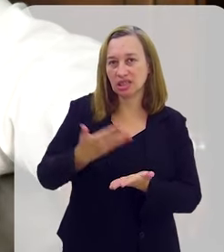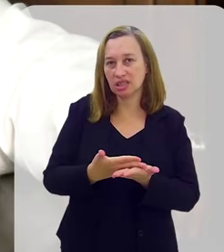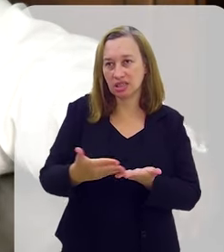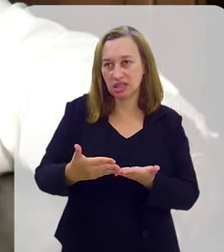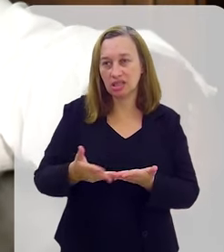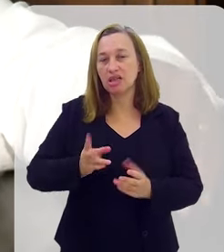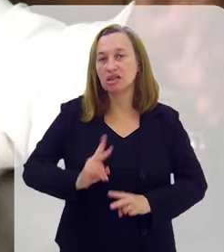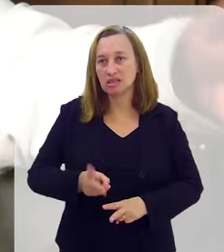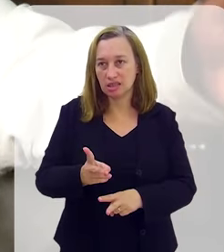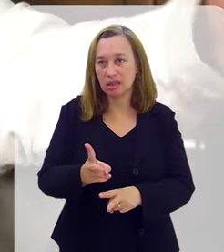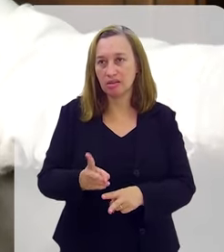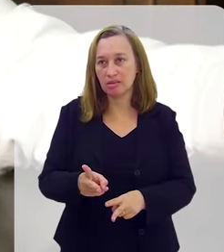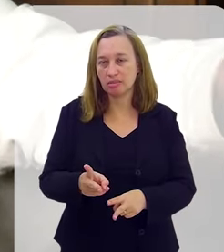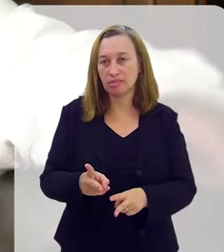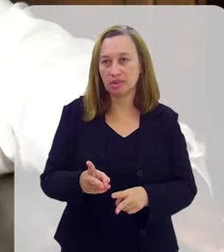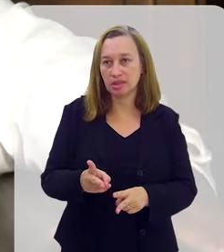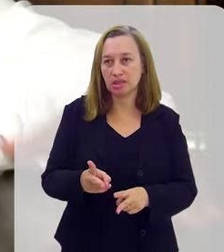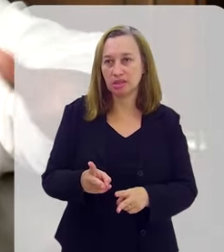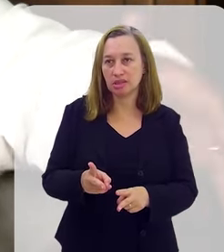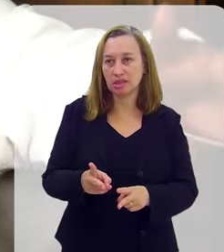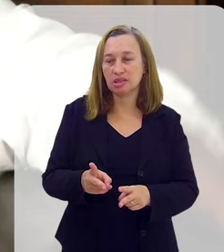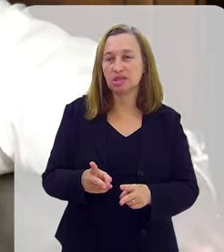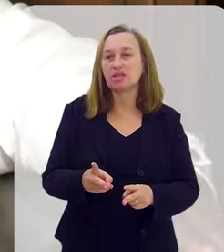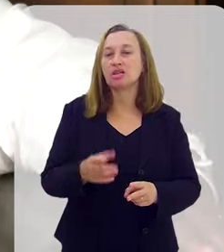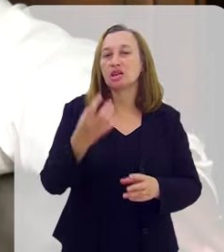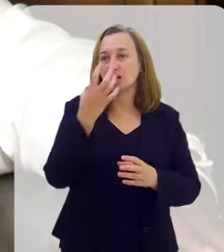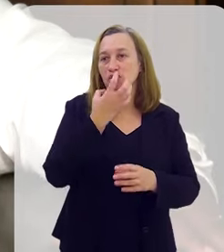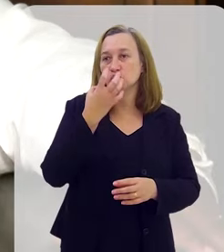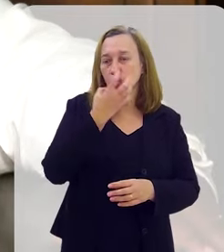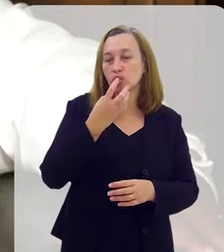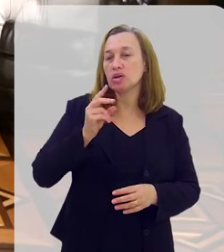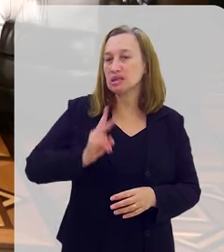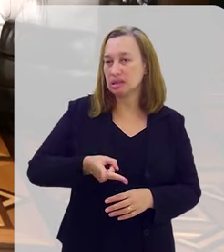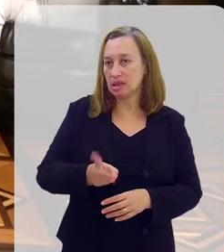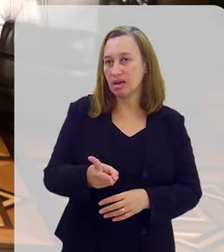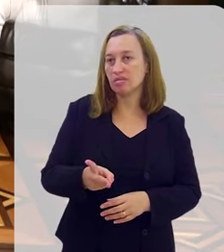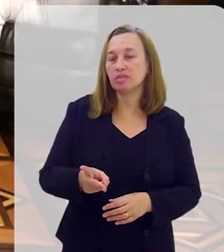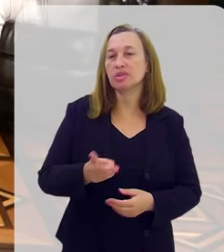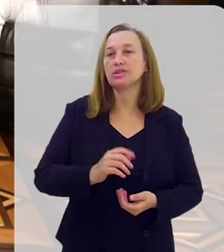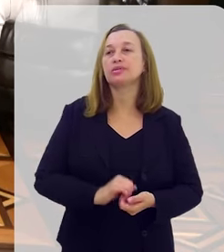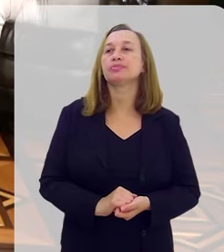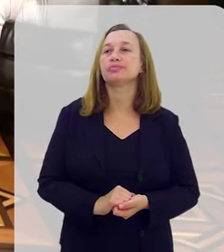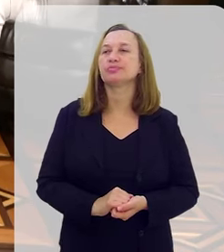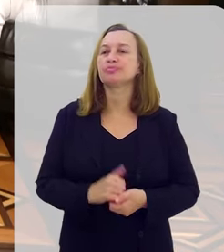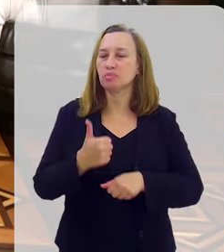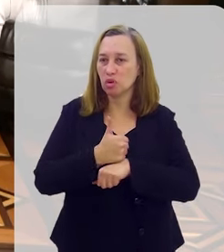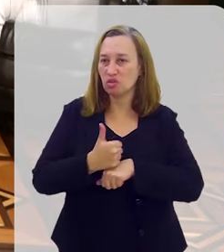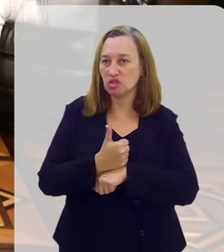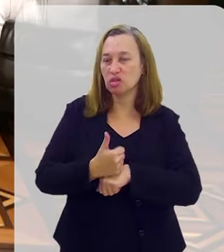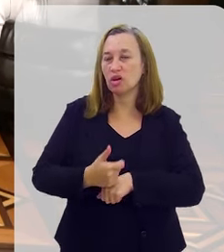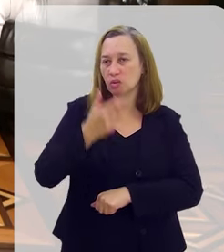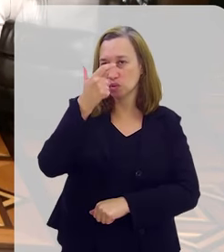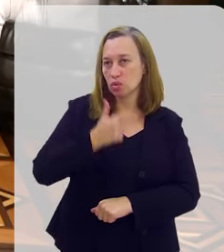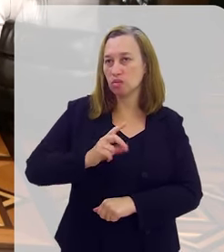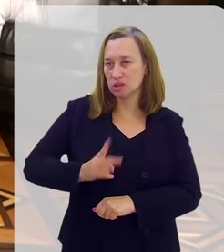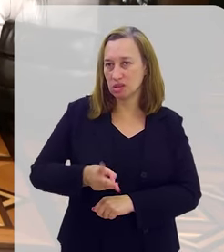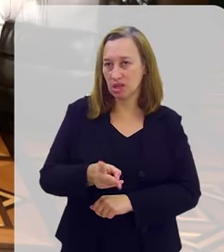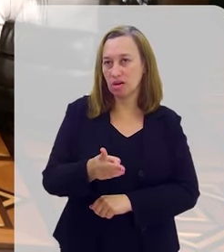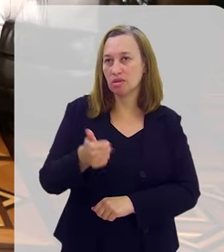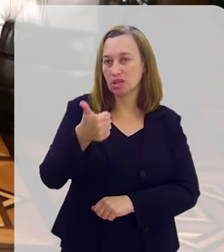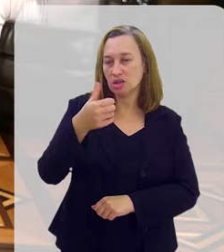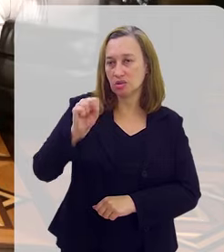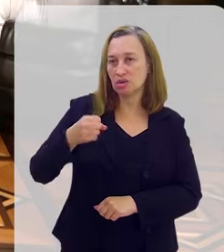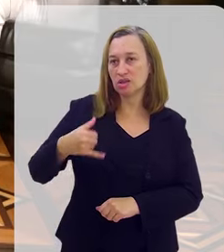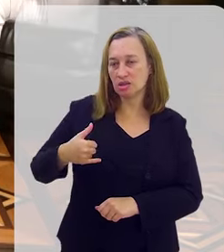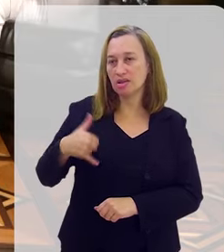então eu sempre me mantive da música, desde os 18 anos. Sempre viveu da música. Exatamente. Que bacana, exatamente, sempre. Fazendo bacana.